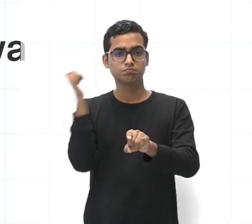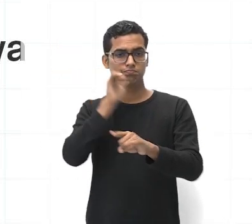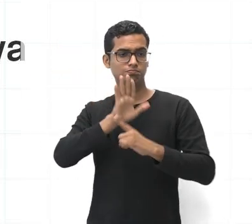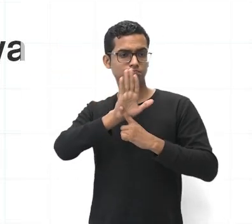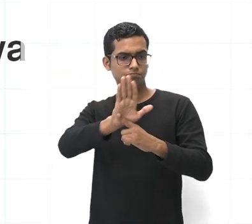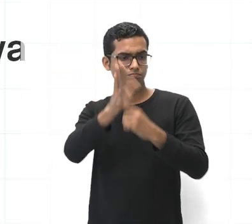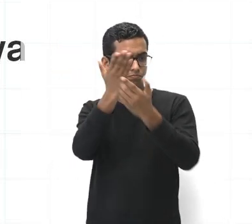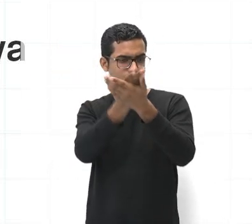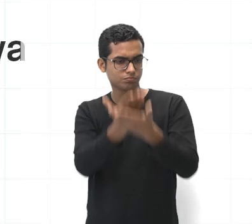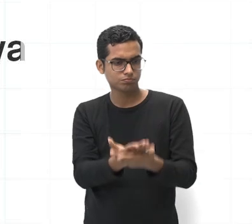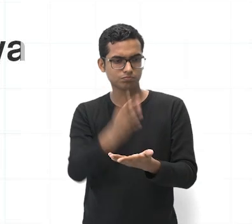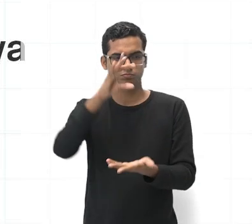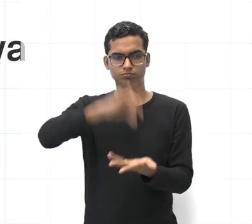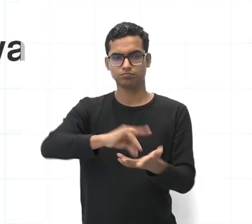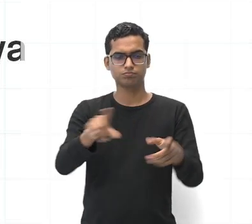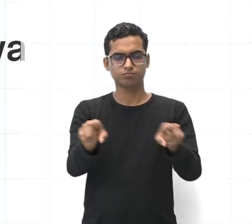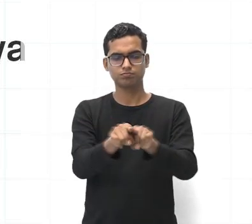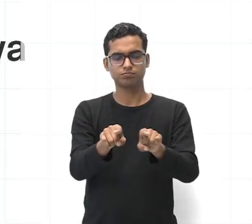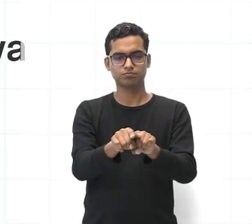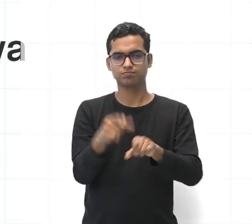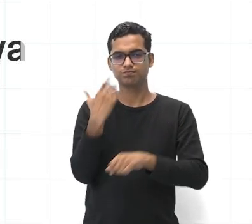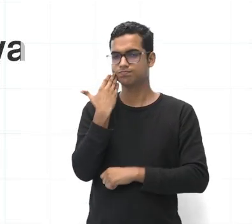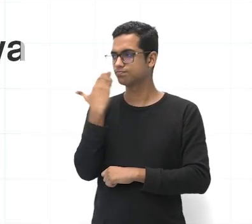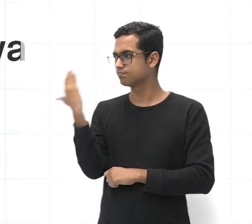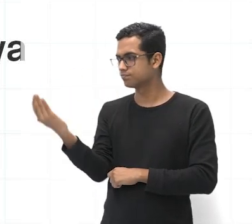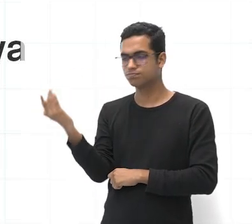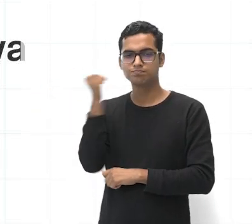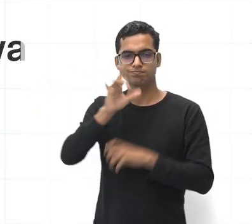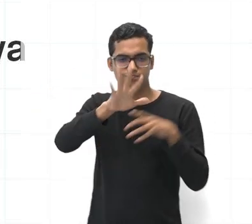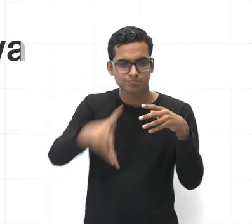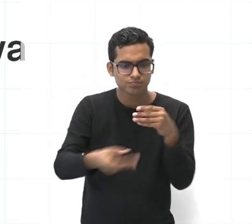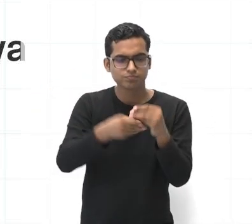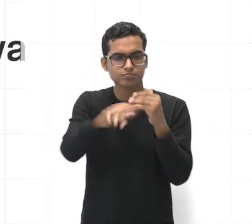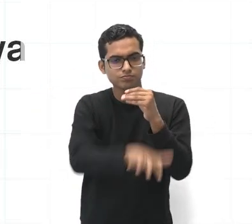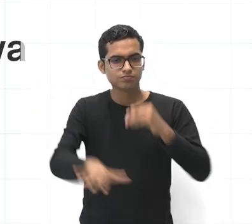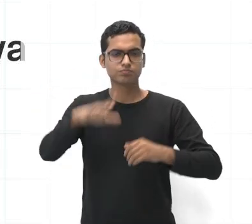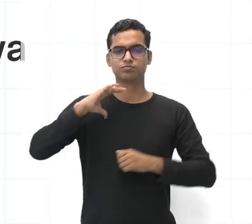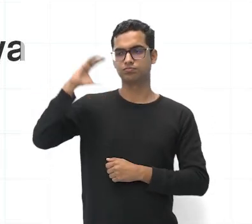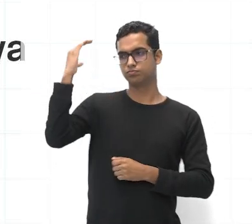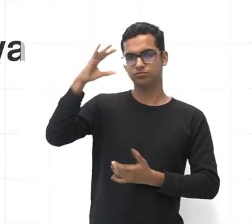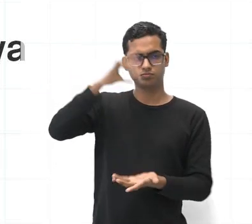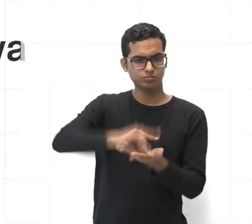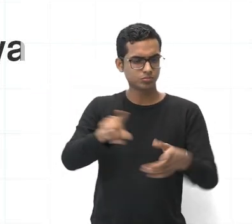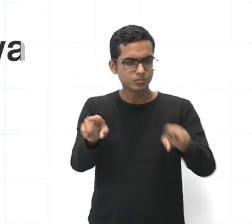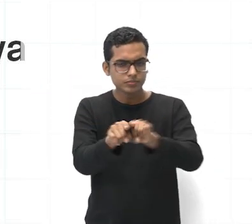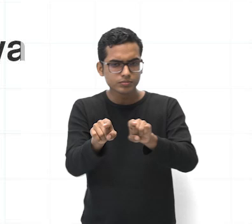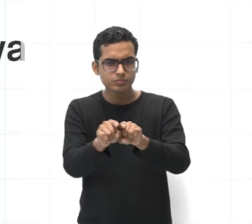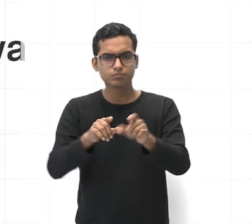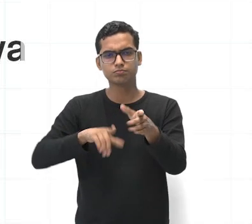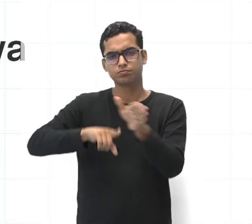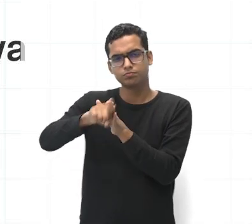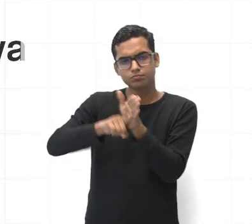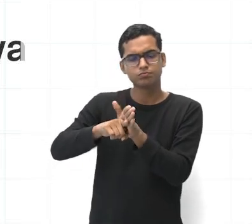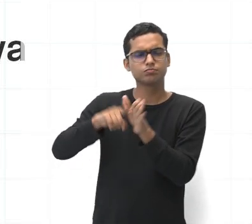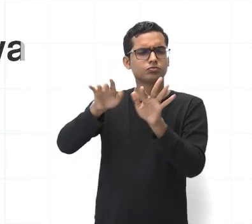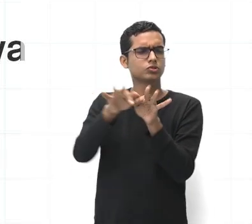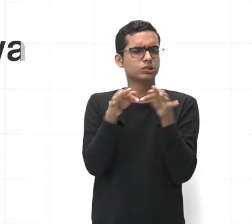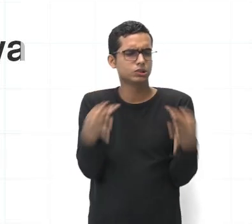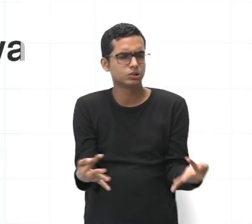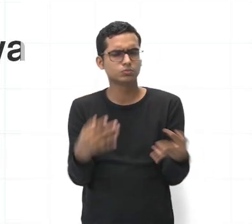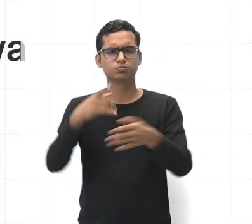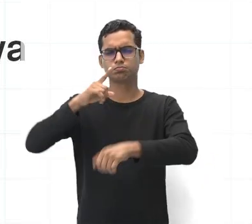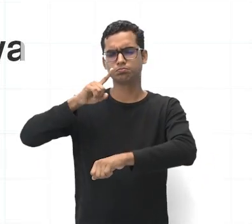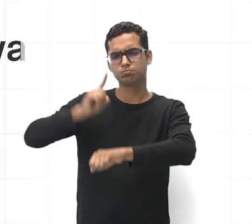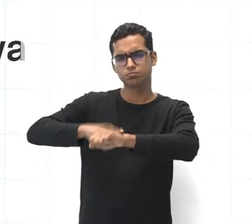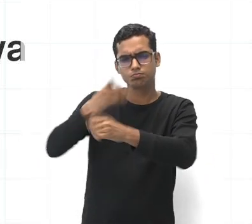deu uma grande contribuição para a ciência. Ele realizou um experimento